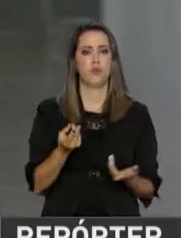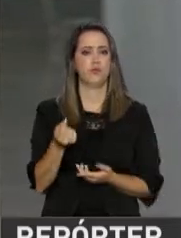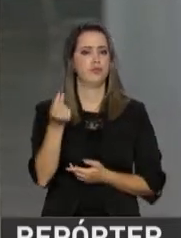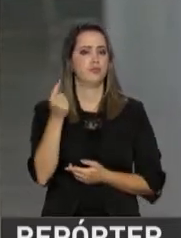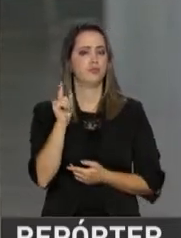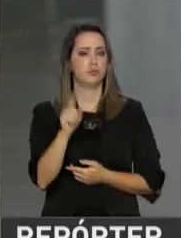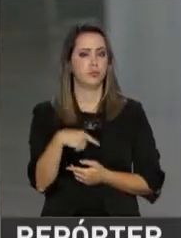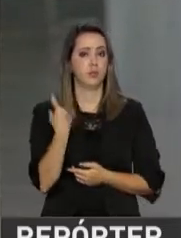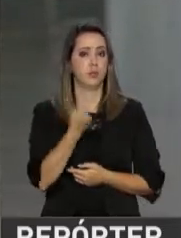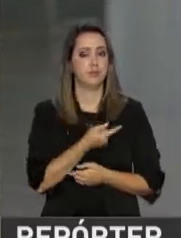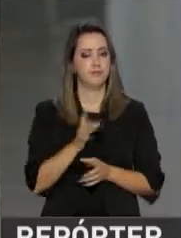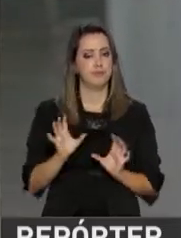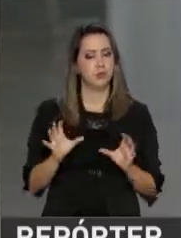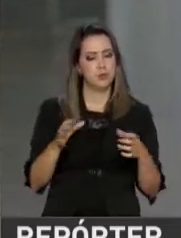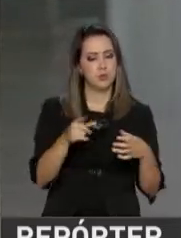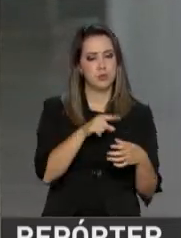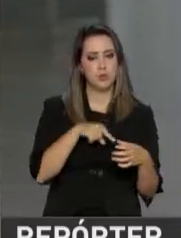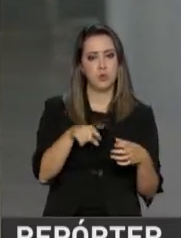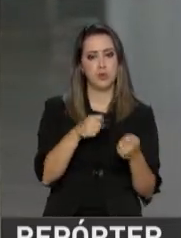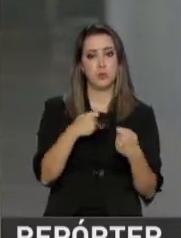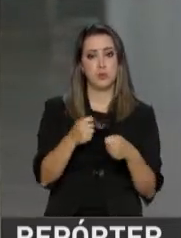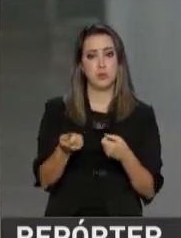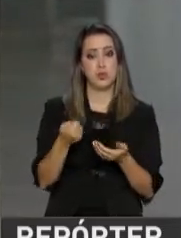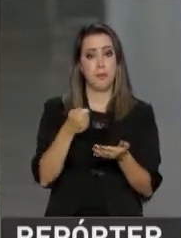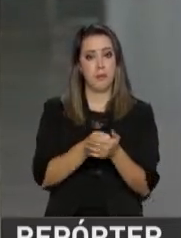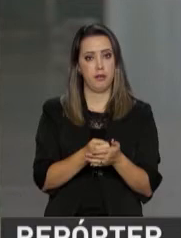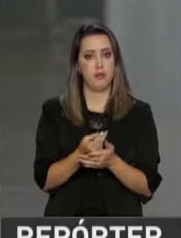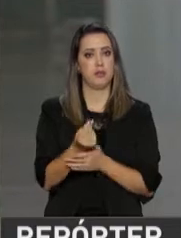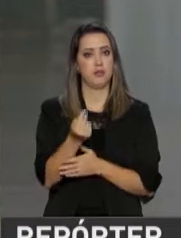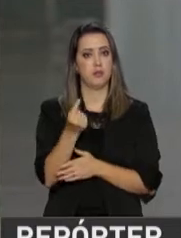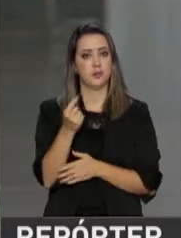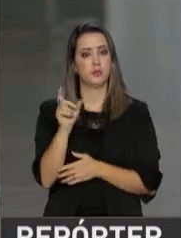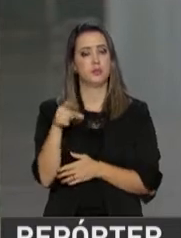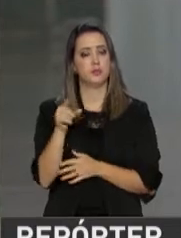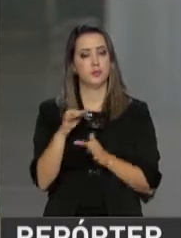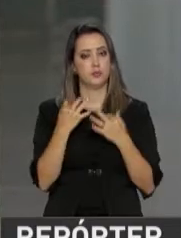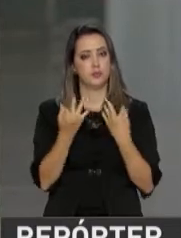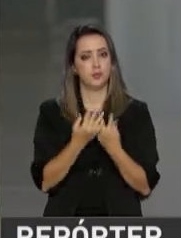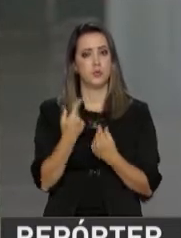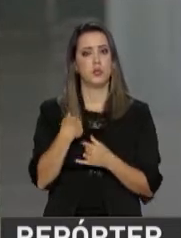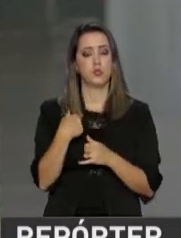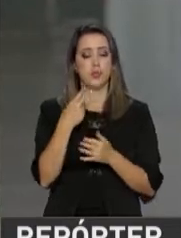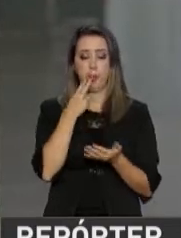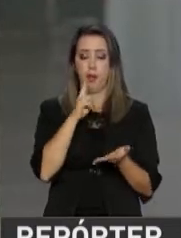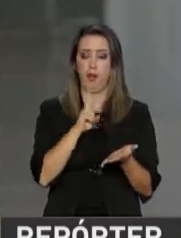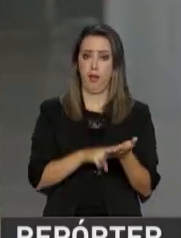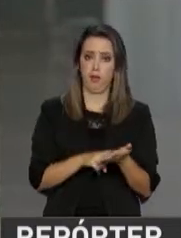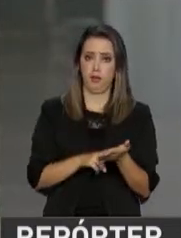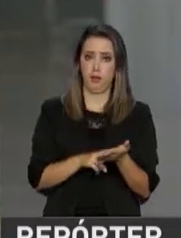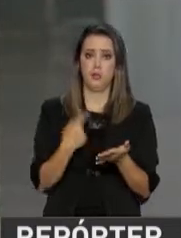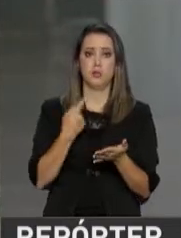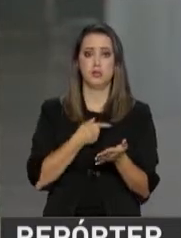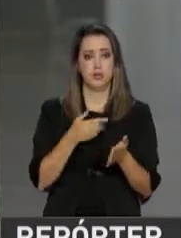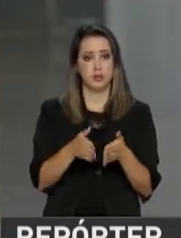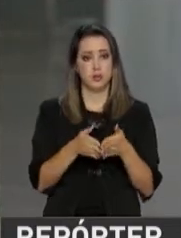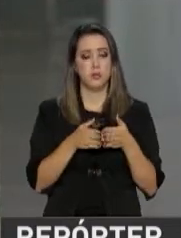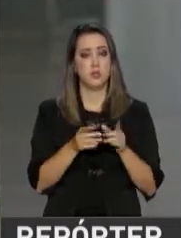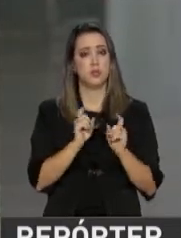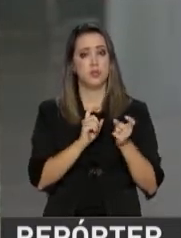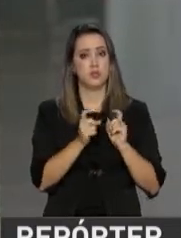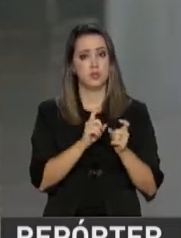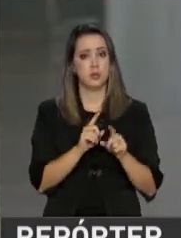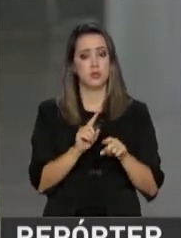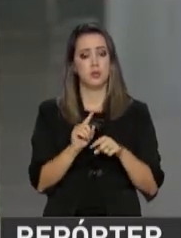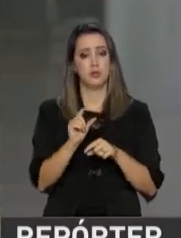essas mil pra solicitar a devolução desses recursos já mandamos cartas estamos cobrando administrativamente